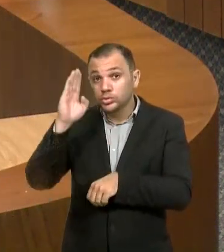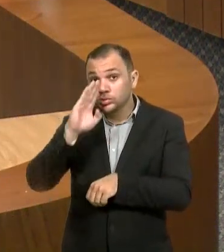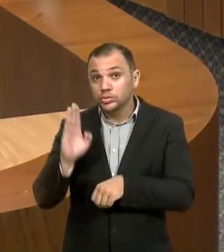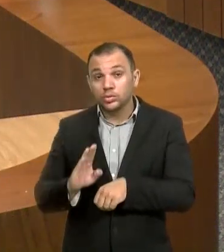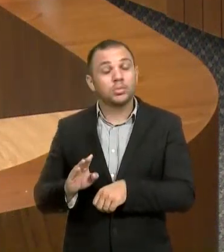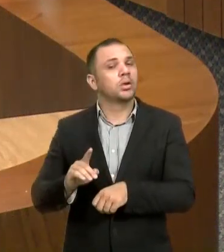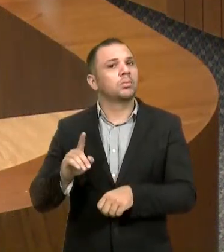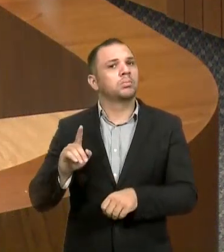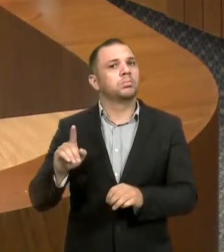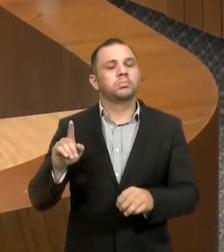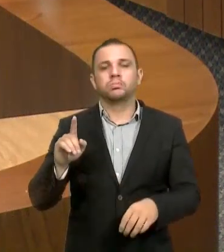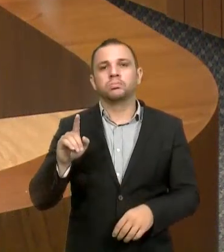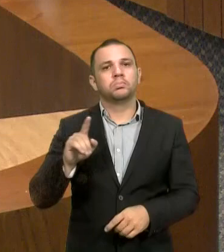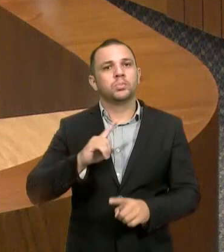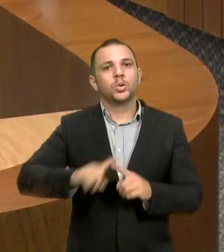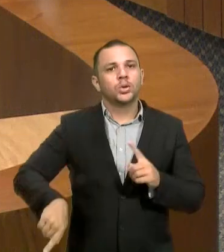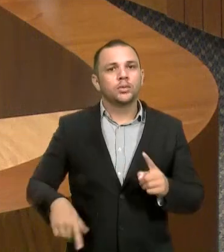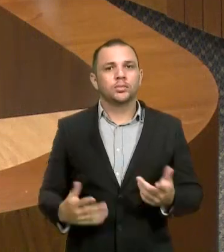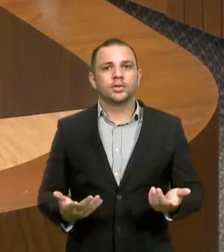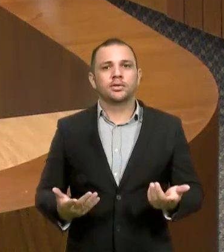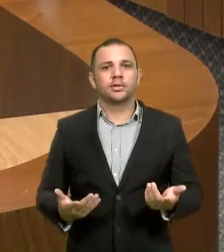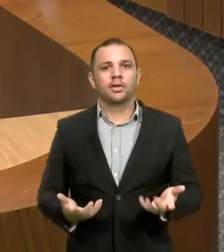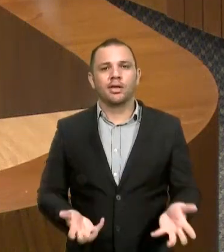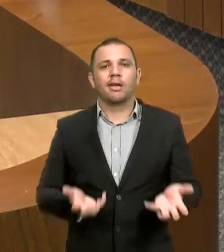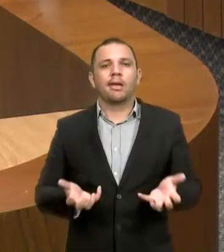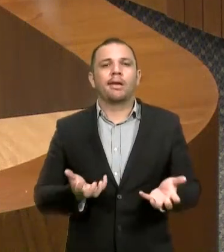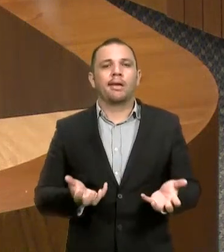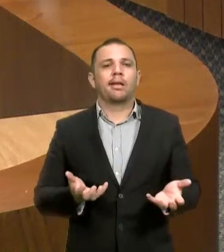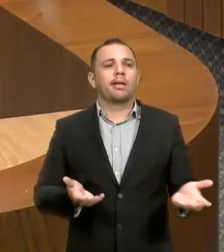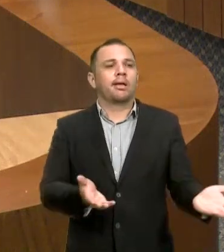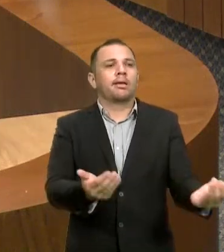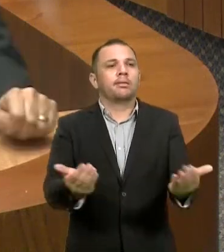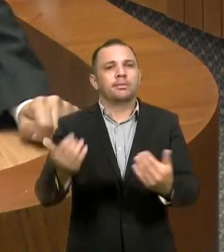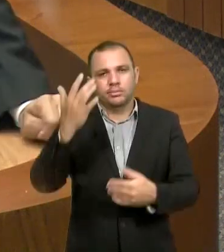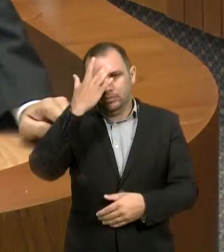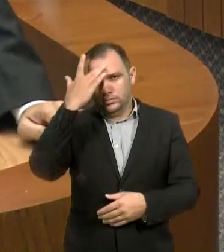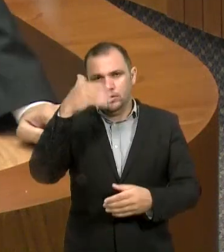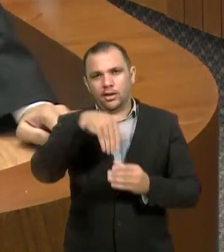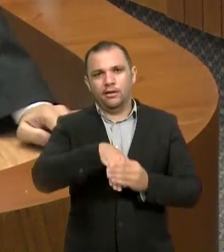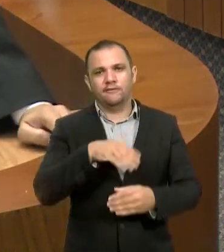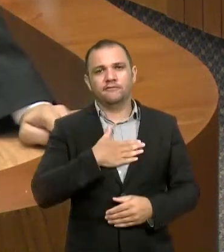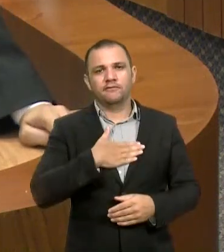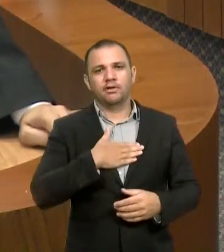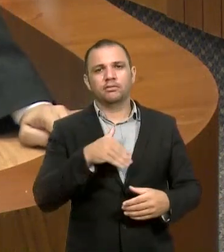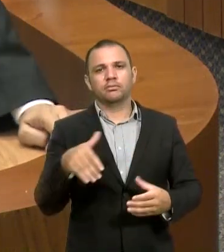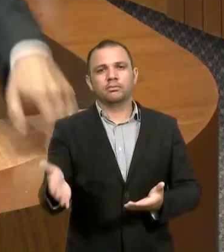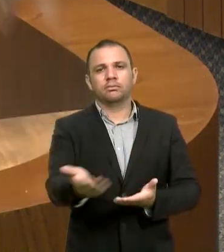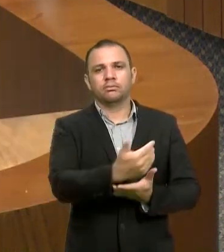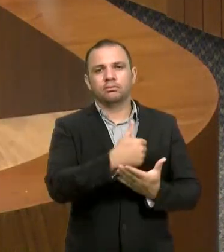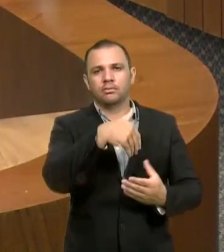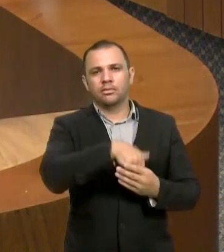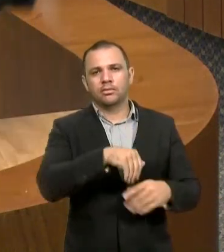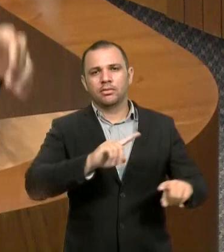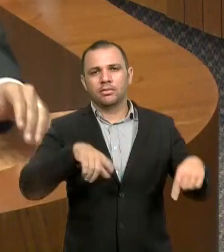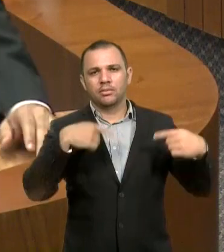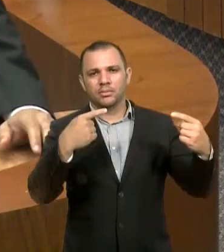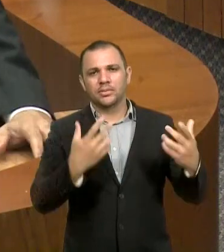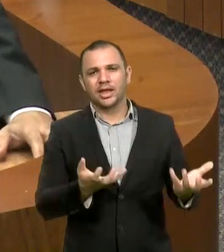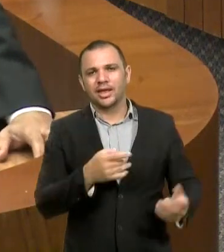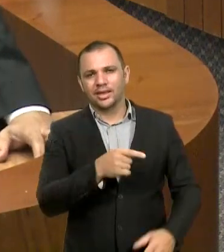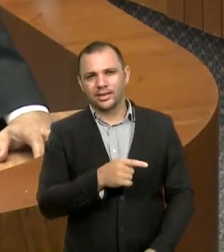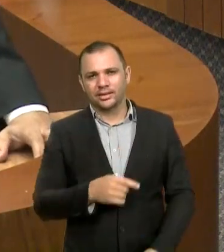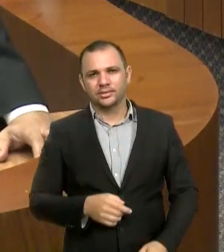palco para chamar a atenção do eleitorado. Meus amigos, minhas amigas, se o Zema está preocupado